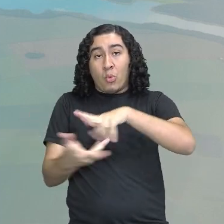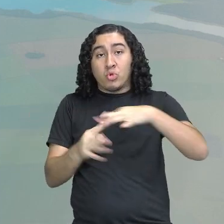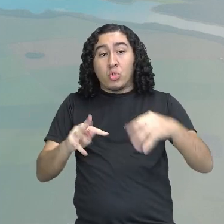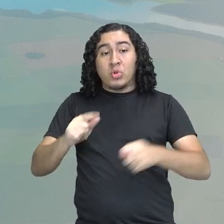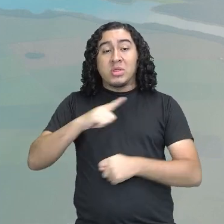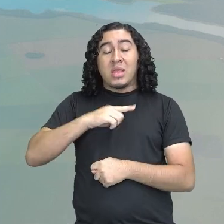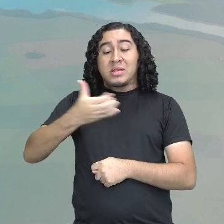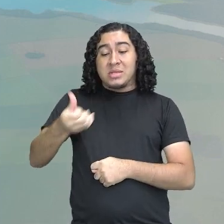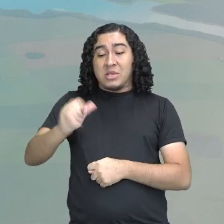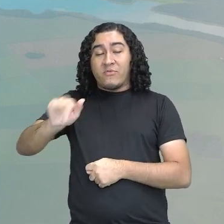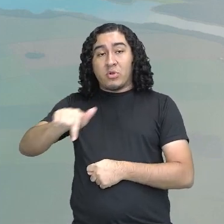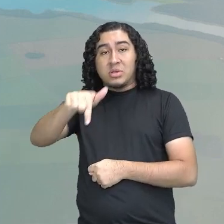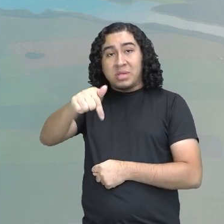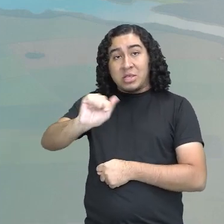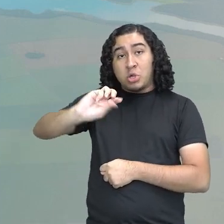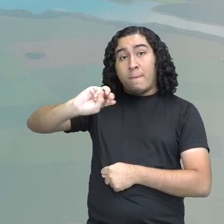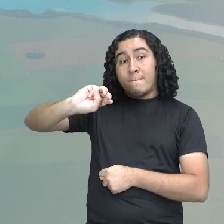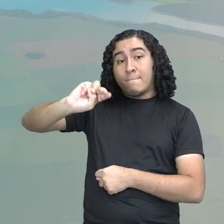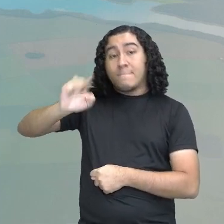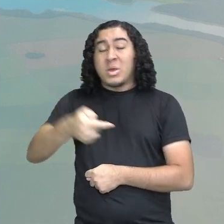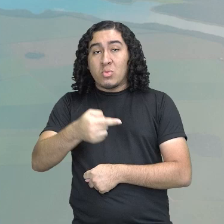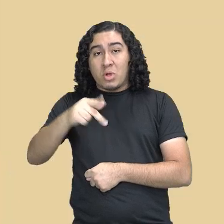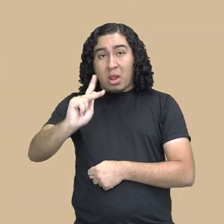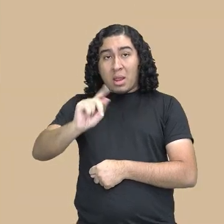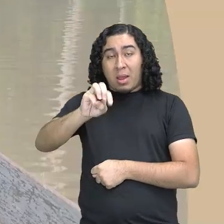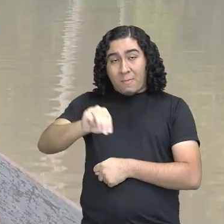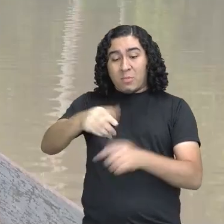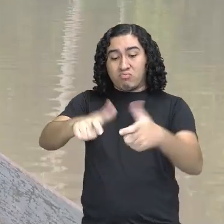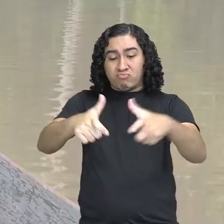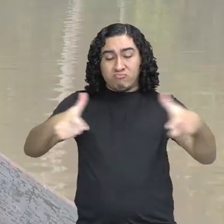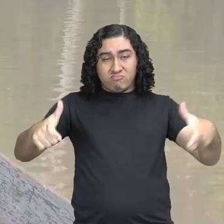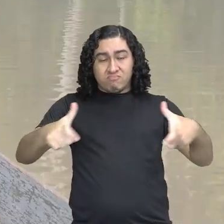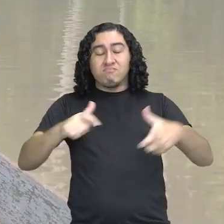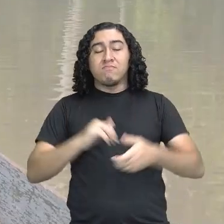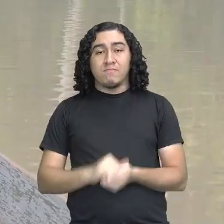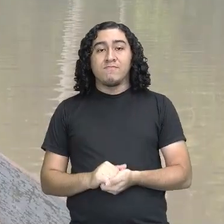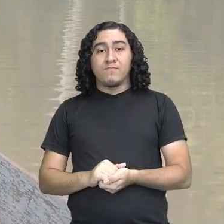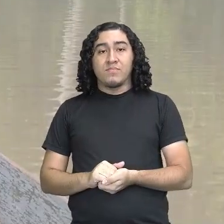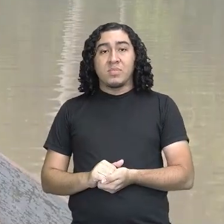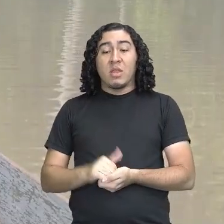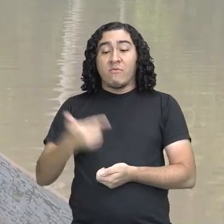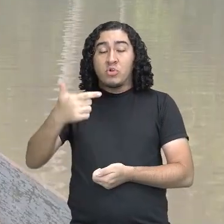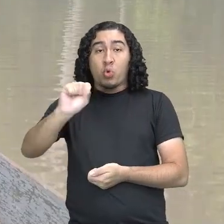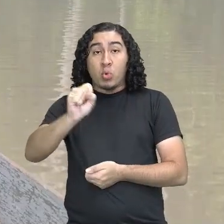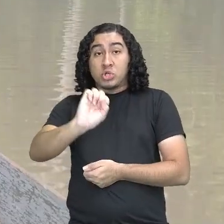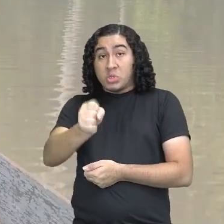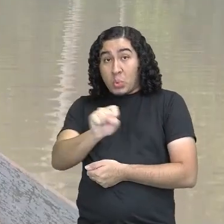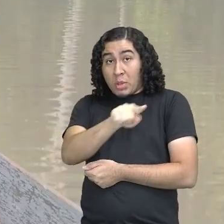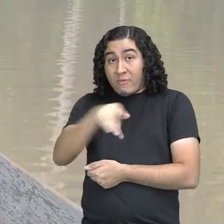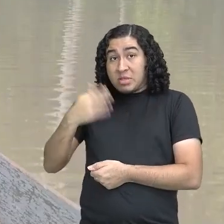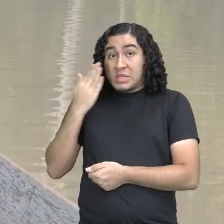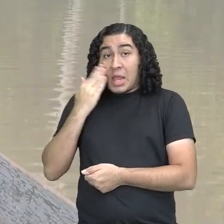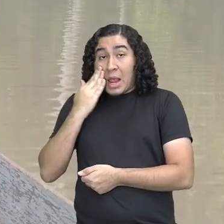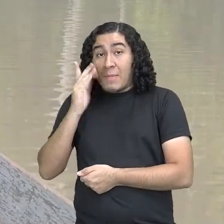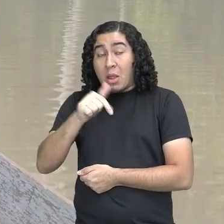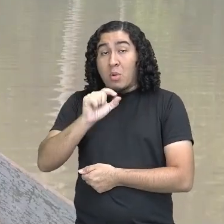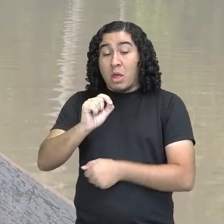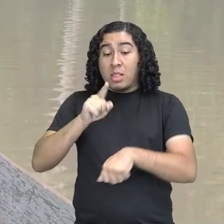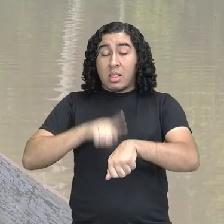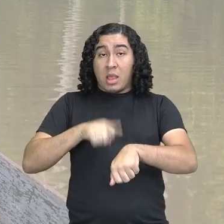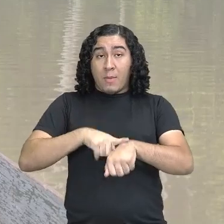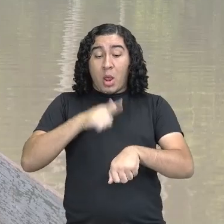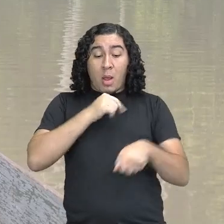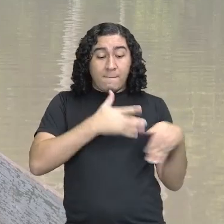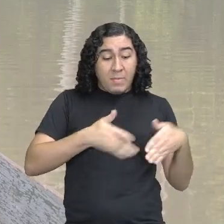6,7 mil quilômetros de extensão. É muita coisa. 28 segundos, para vocês terem uma noção, é o tempo que o rio